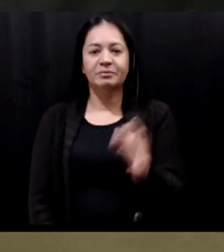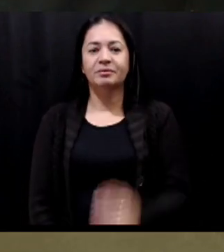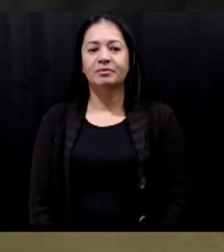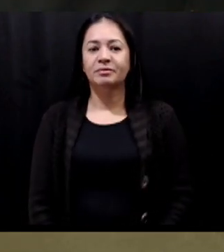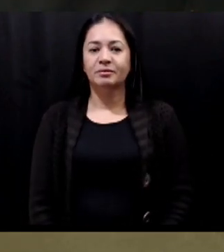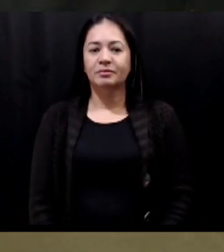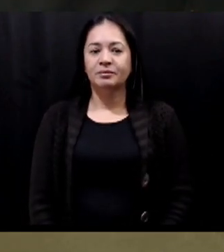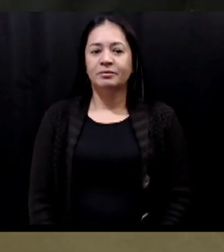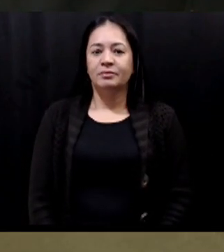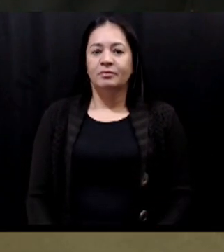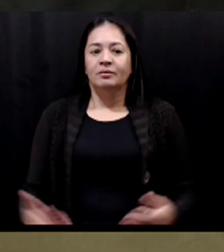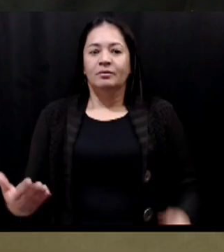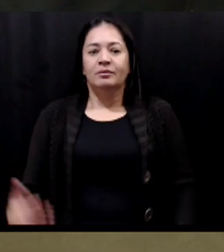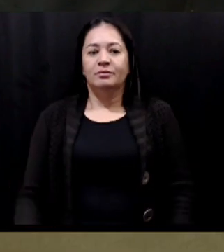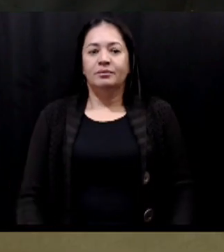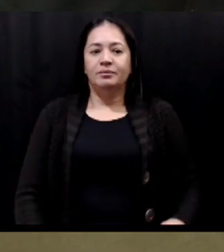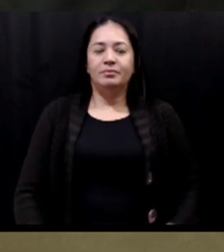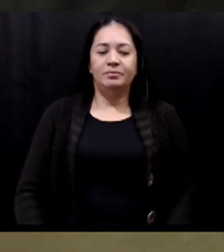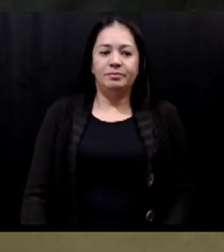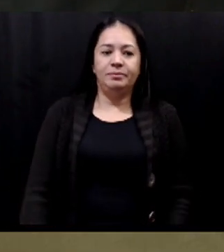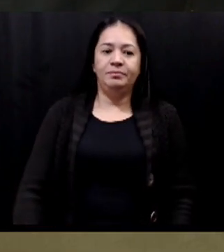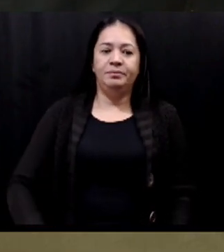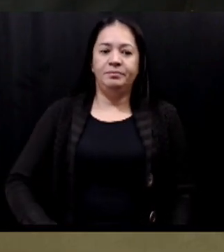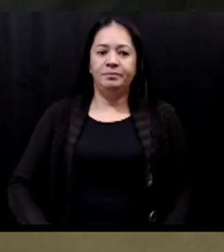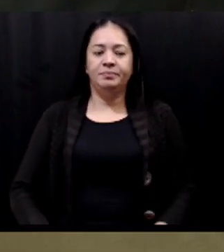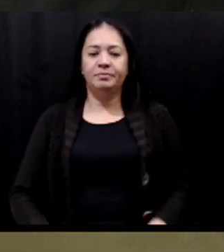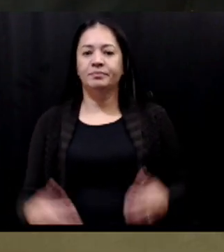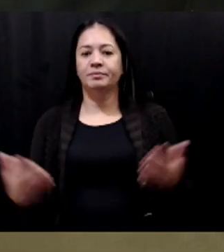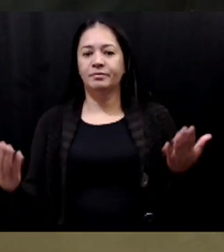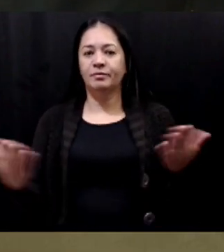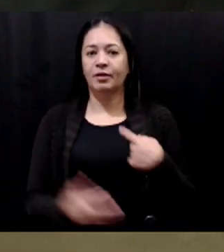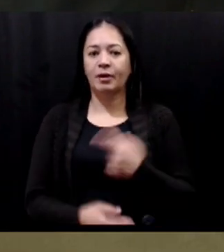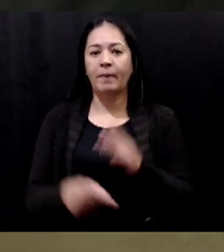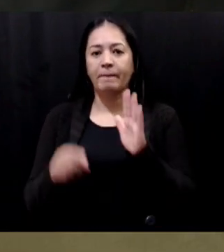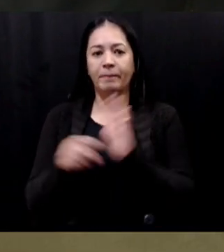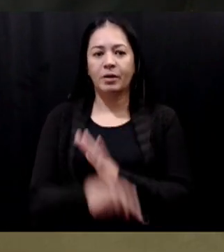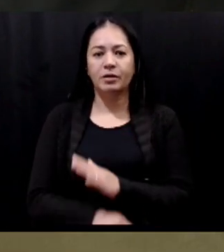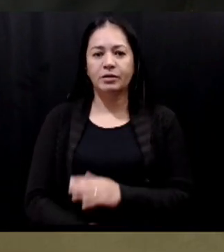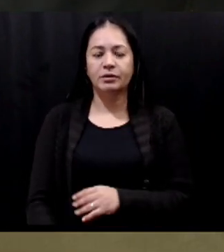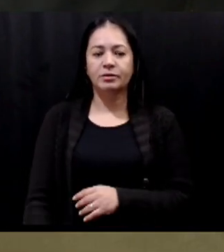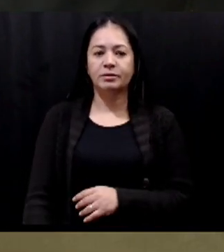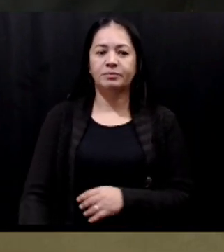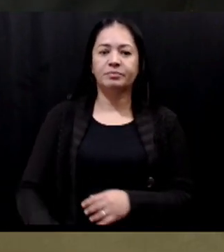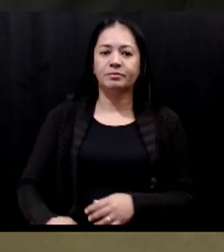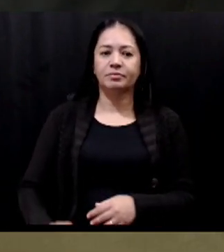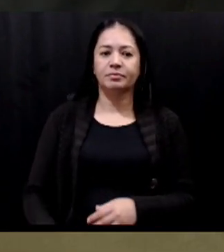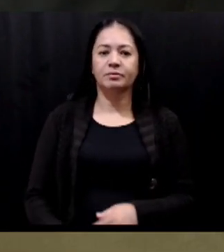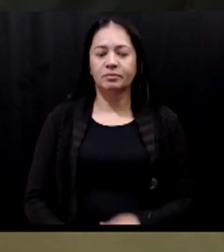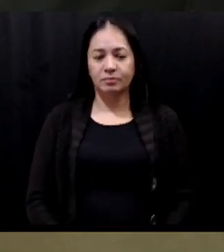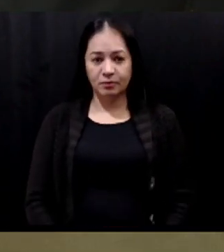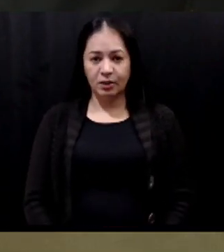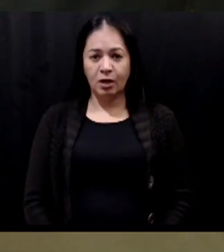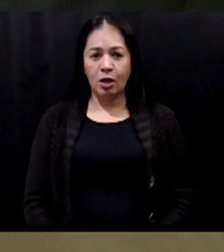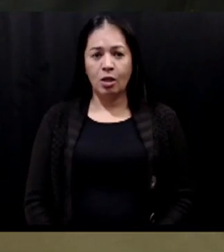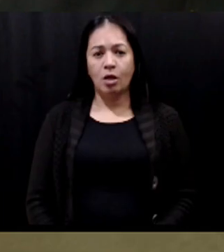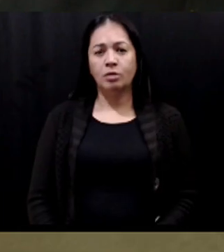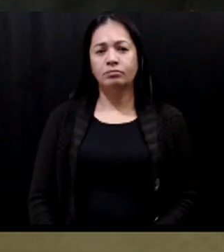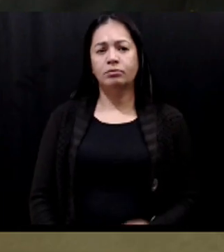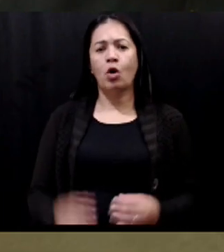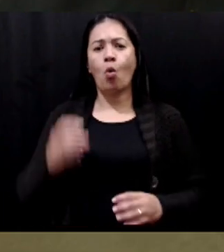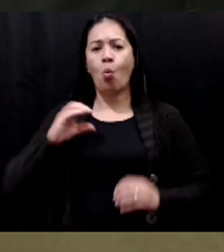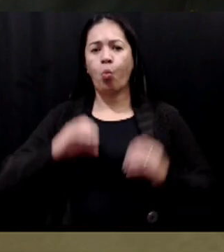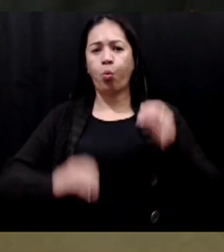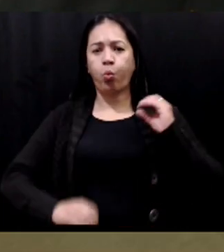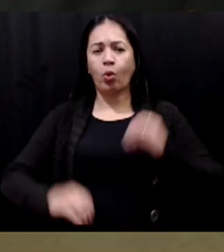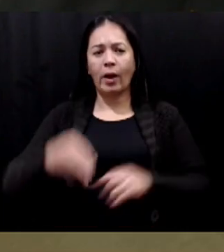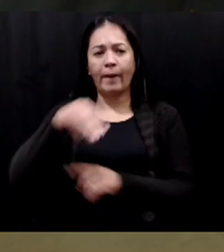para você, Paula, a questão do metabolismo, né? O metabolismo, por que a gente tem pessoas que